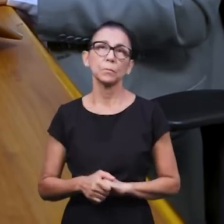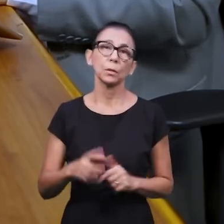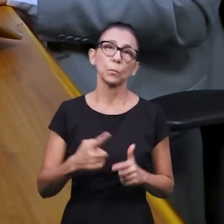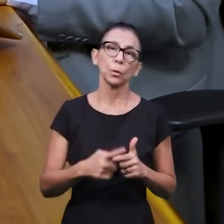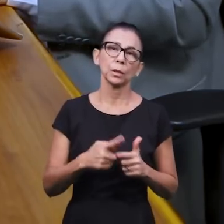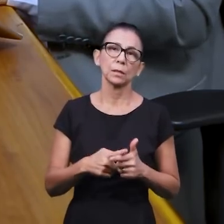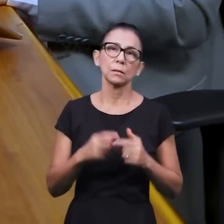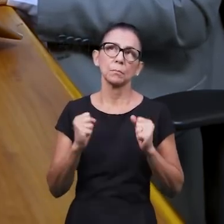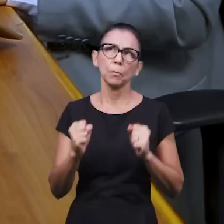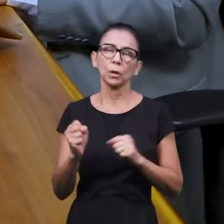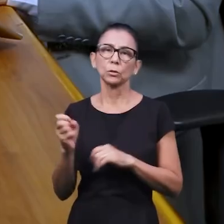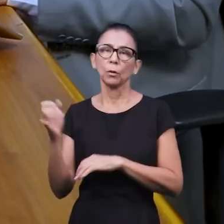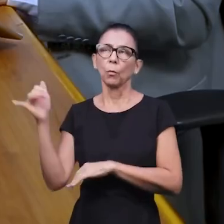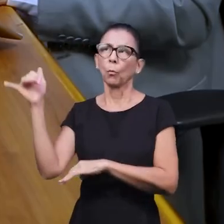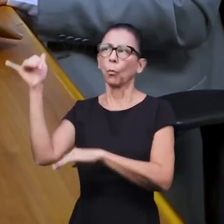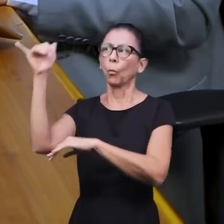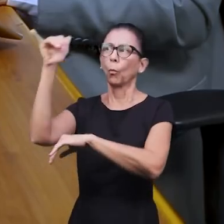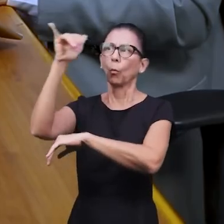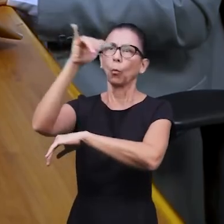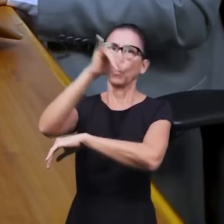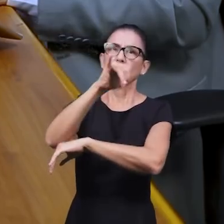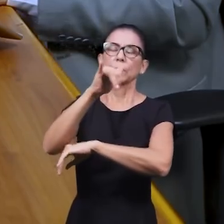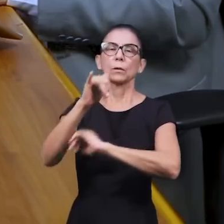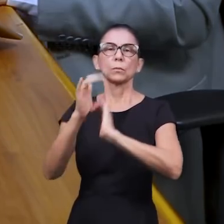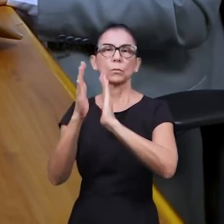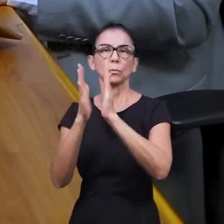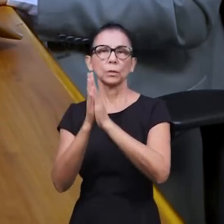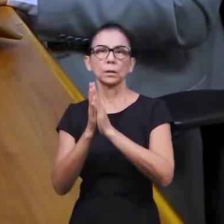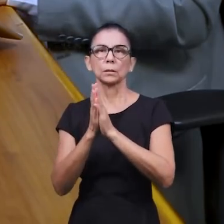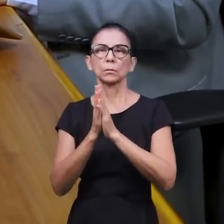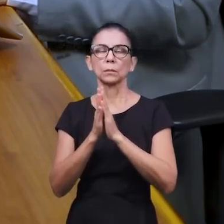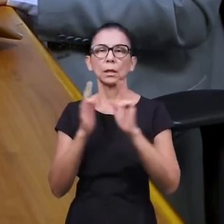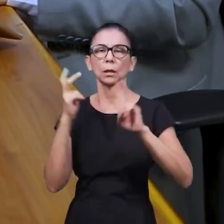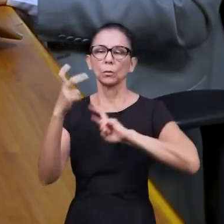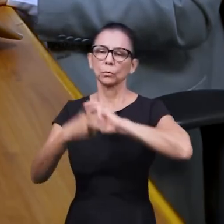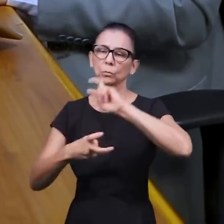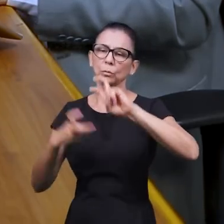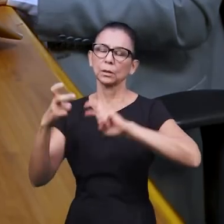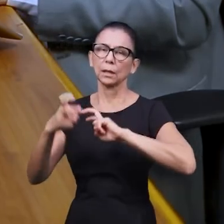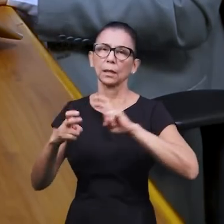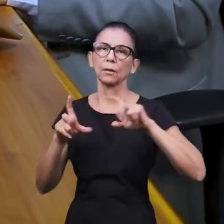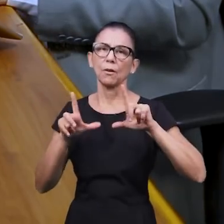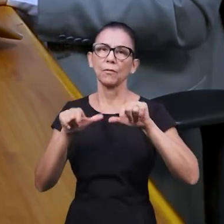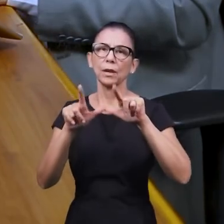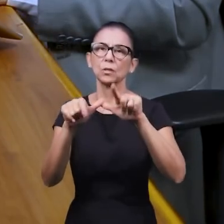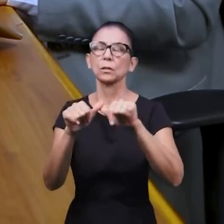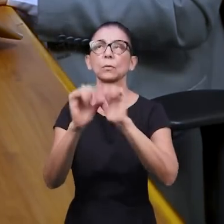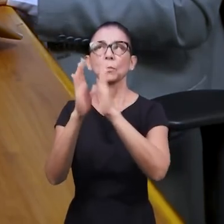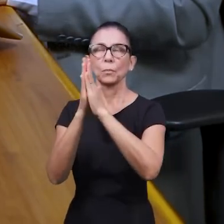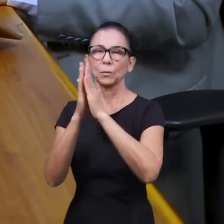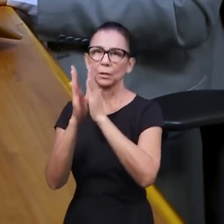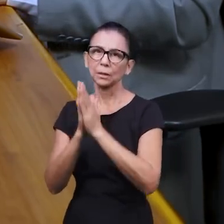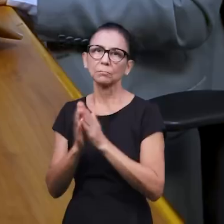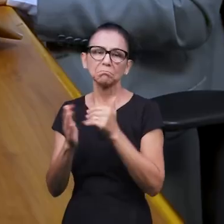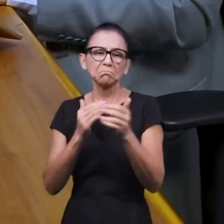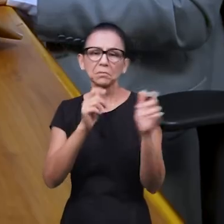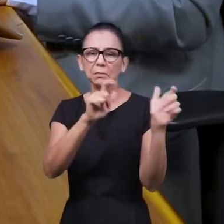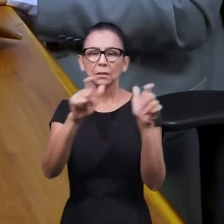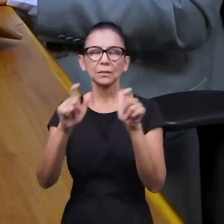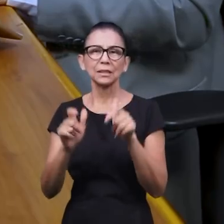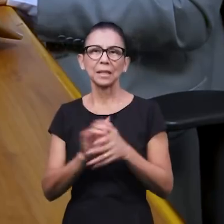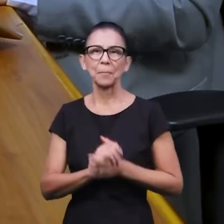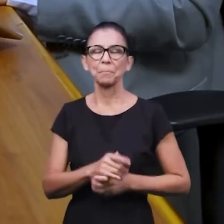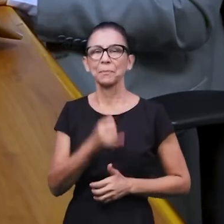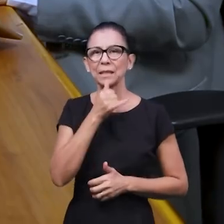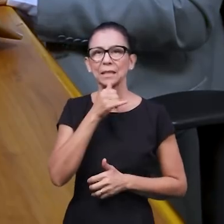no ônibus, no avião, você está orando, clamando. Aliás, eu lembro daquela irmã que contou a experiência de que ela